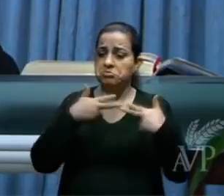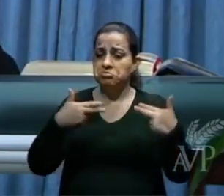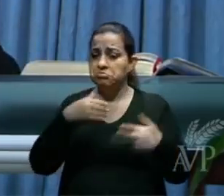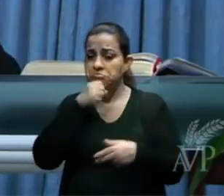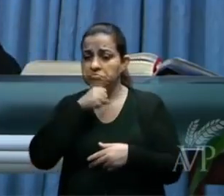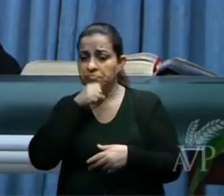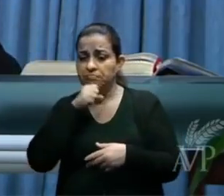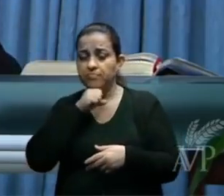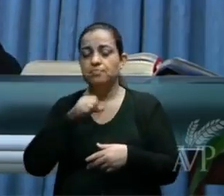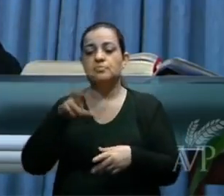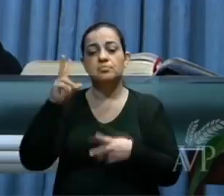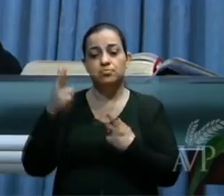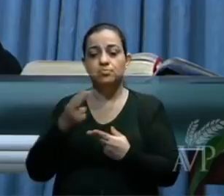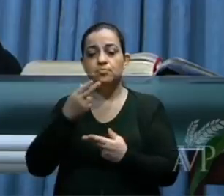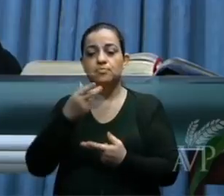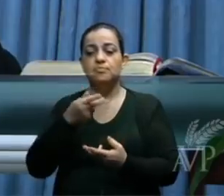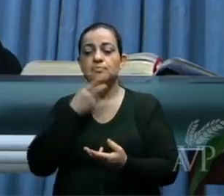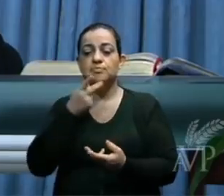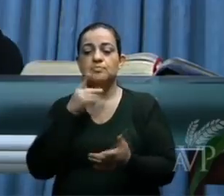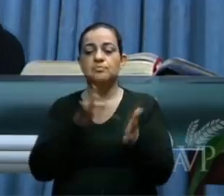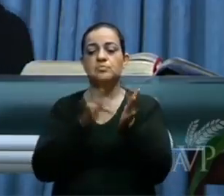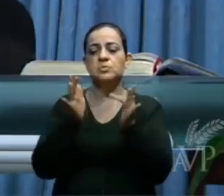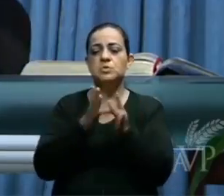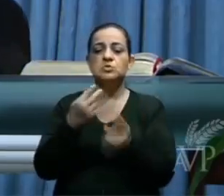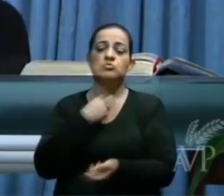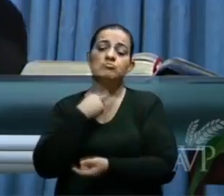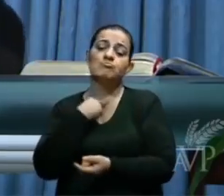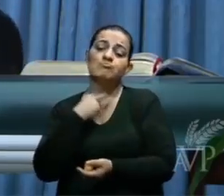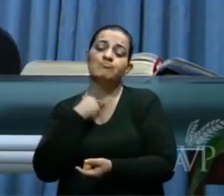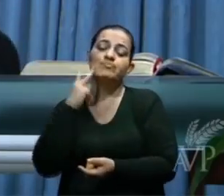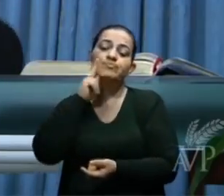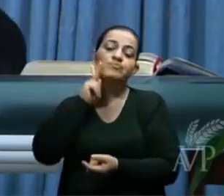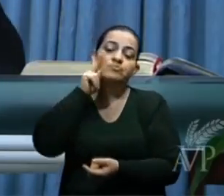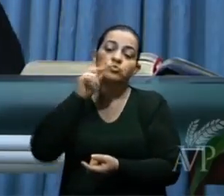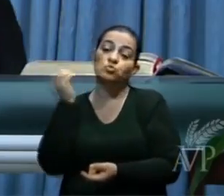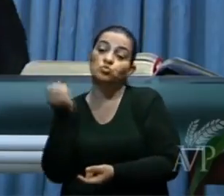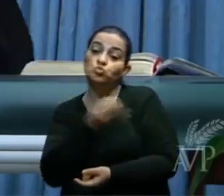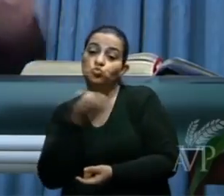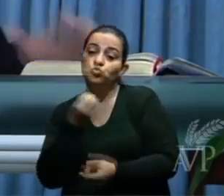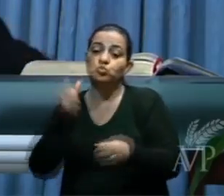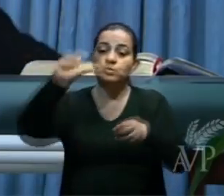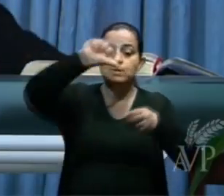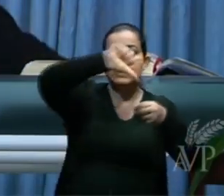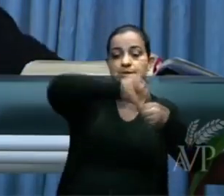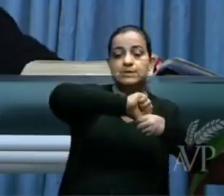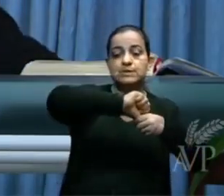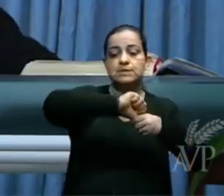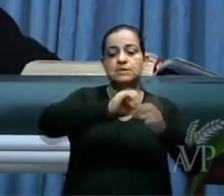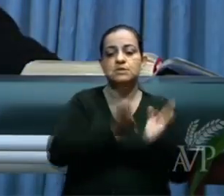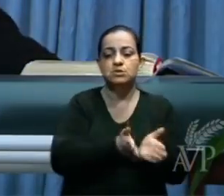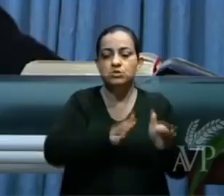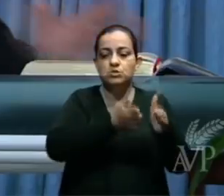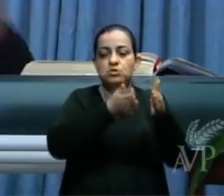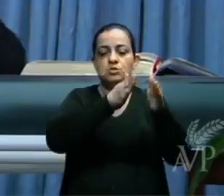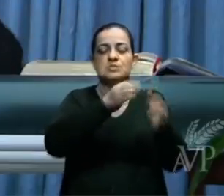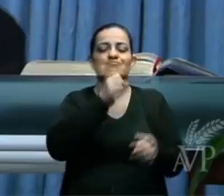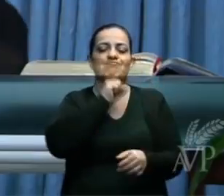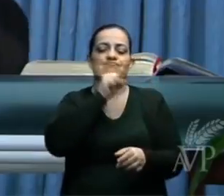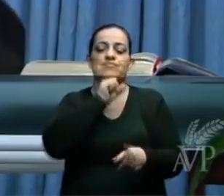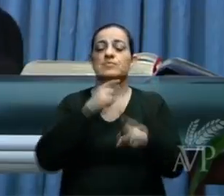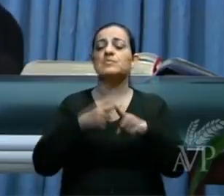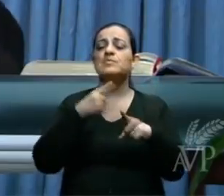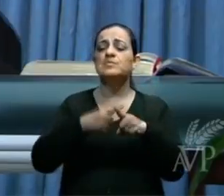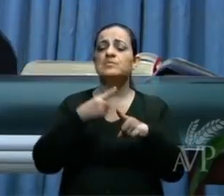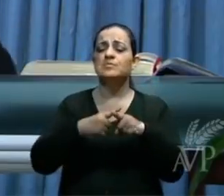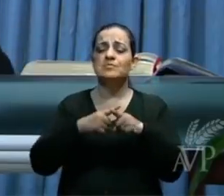jesus que não se pode pôr vinho novo em odres velhos porque os odres